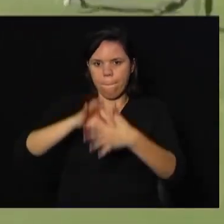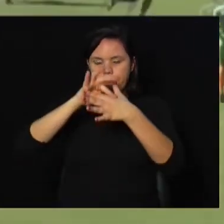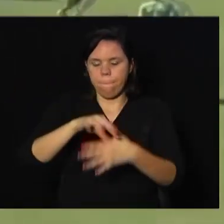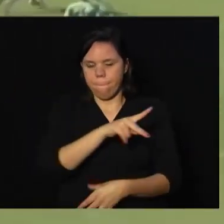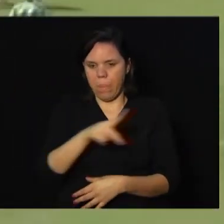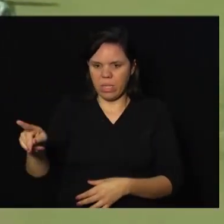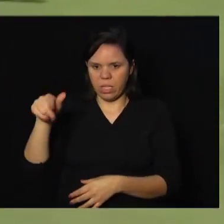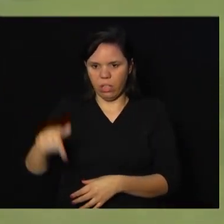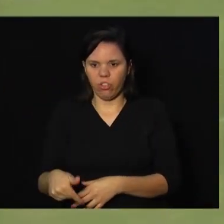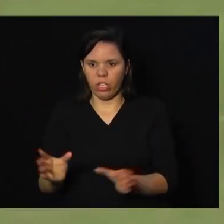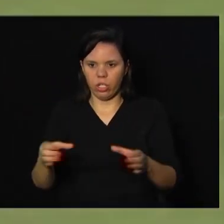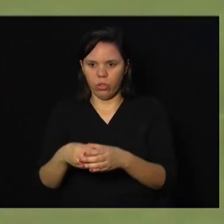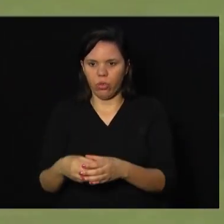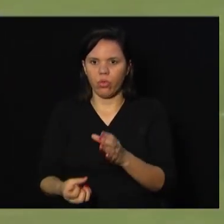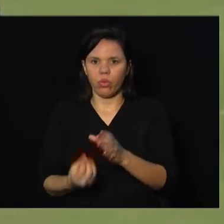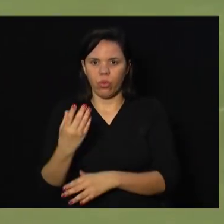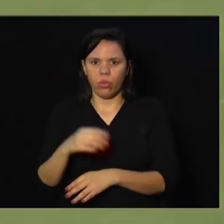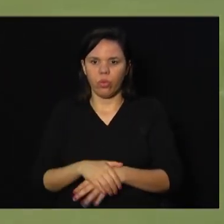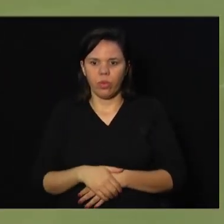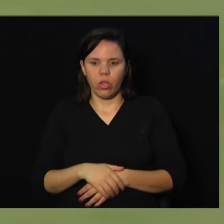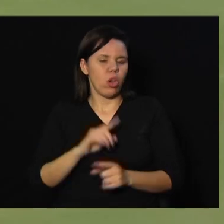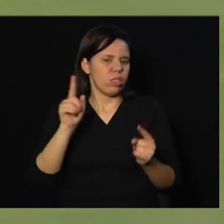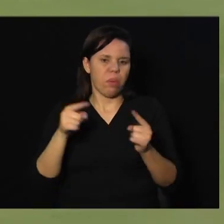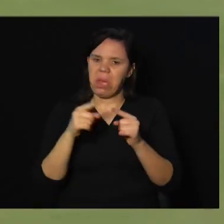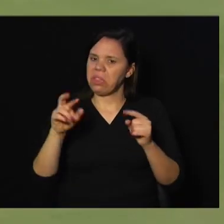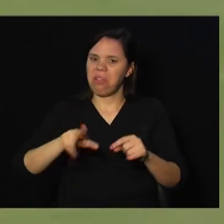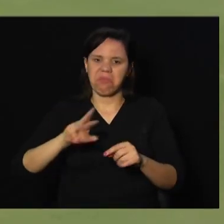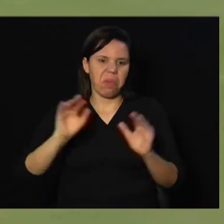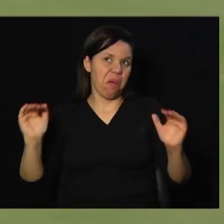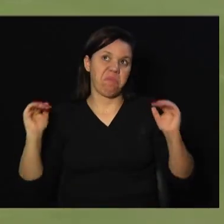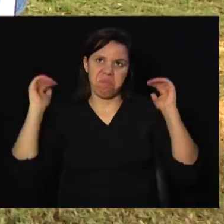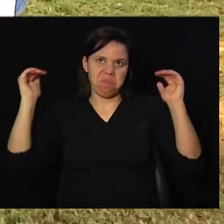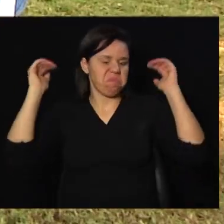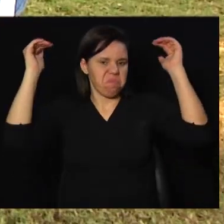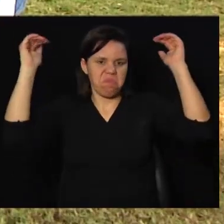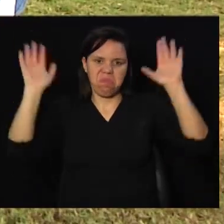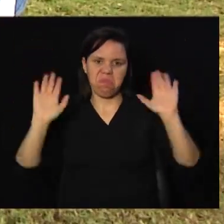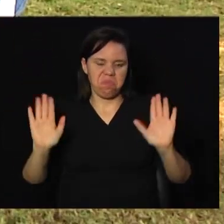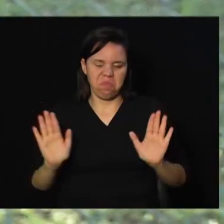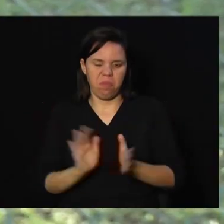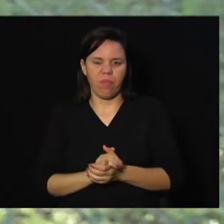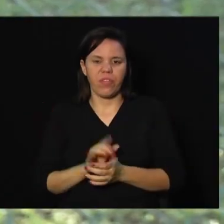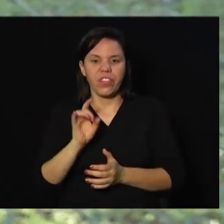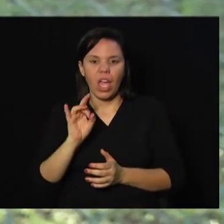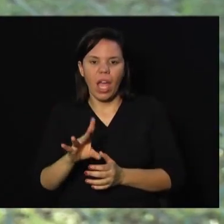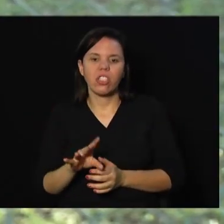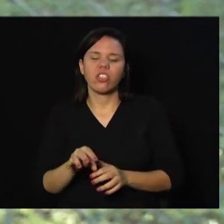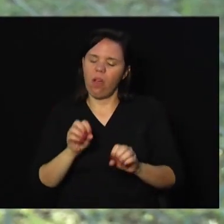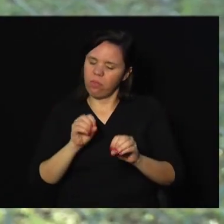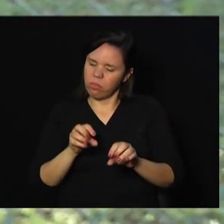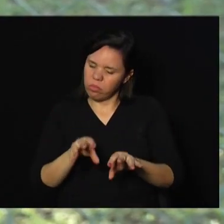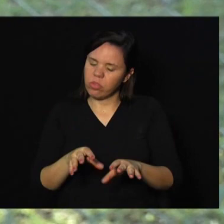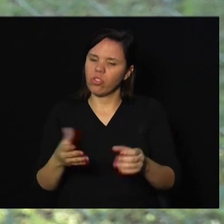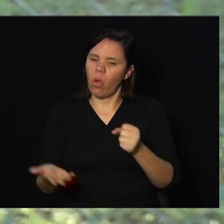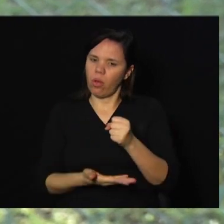bem. A nossa meta não é subir, na formação de base, que é o